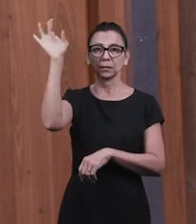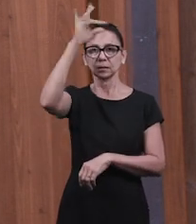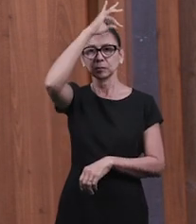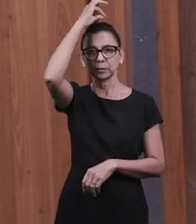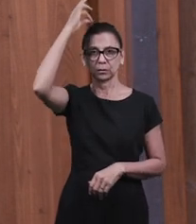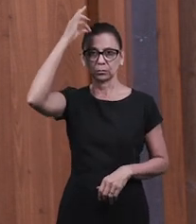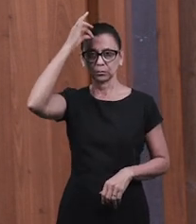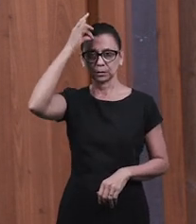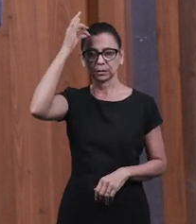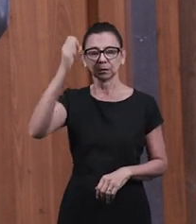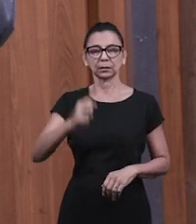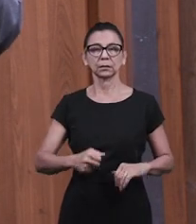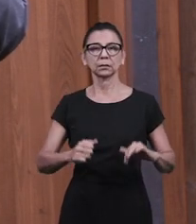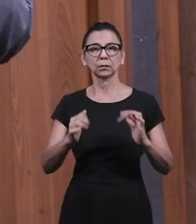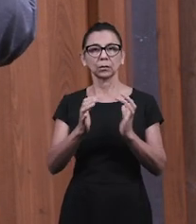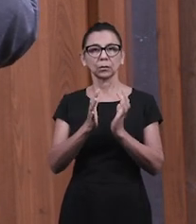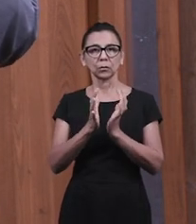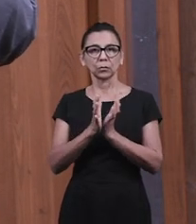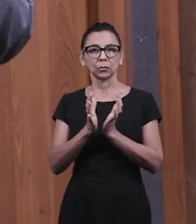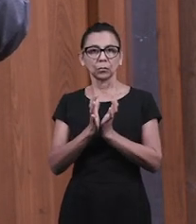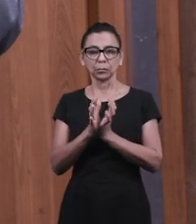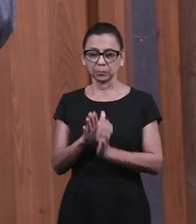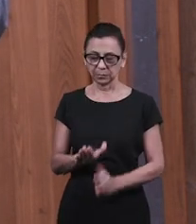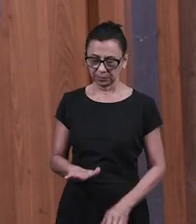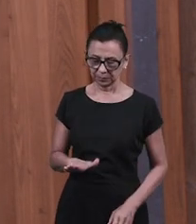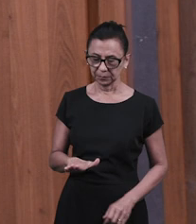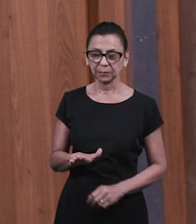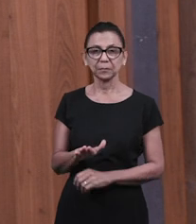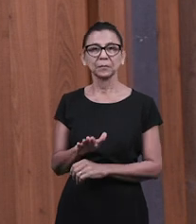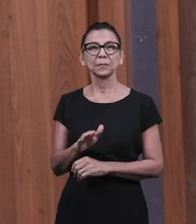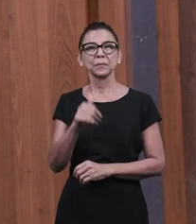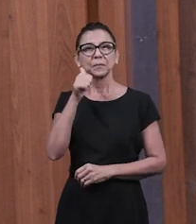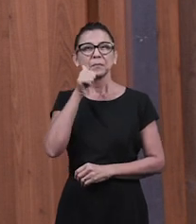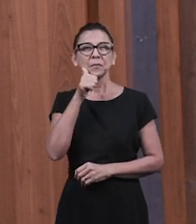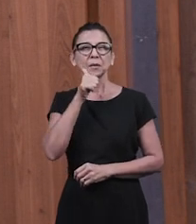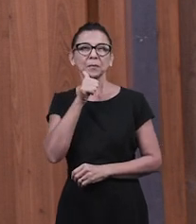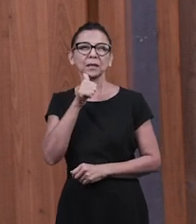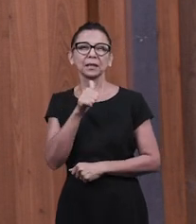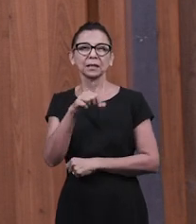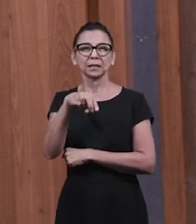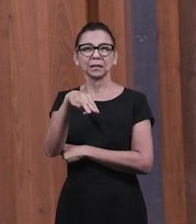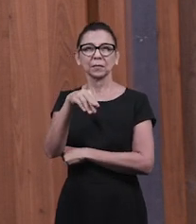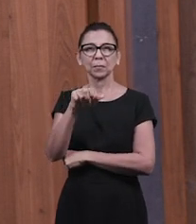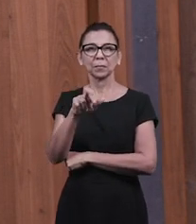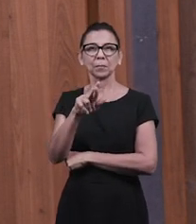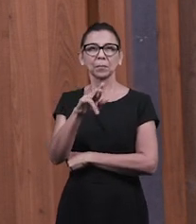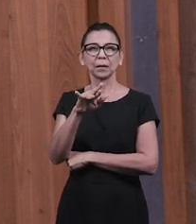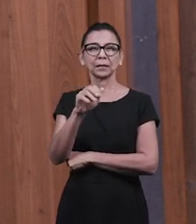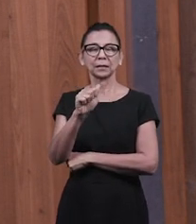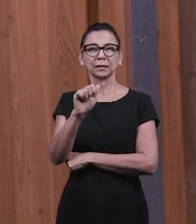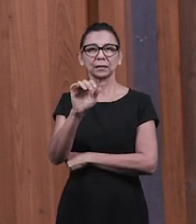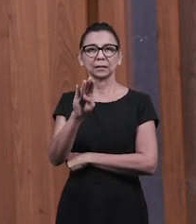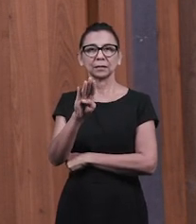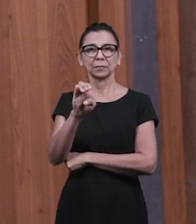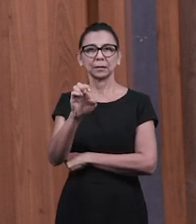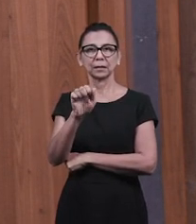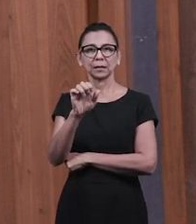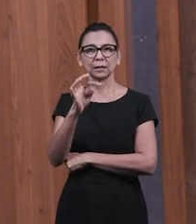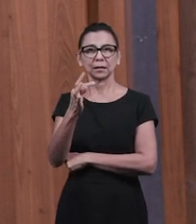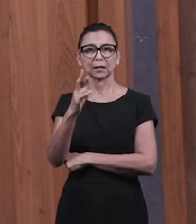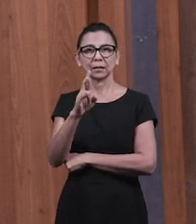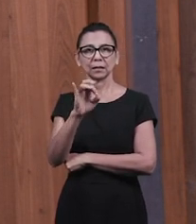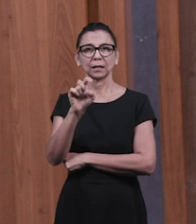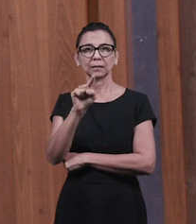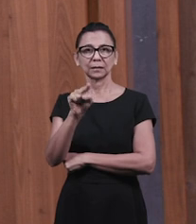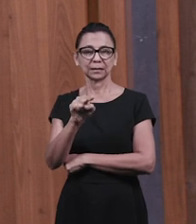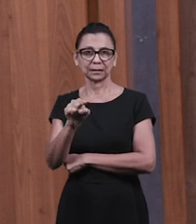de outra criança da classe de intermediários, que é a Maria Beatriz. A Maria Beatriz é de uma das nossas igrejas em Vitória do Espírito Santo, e